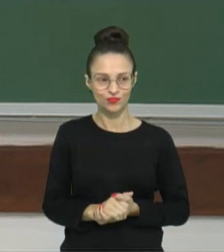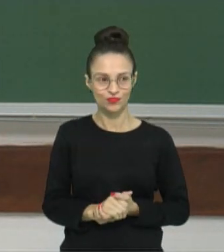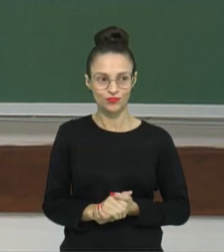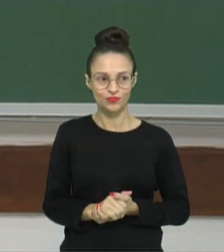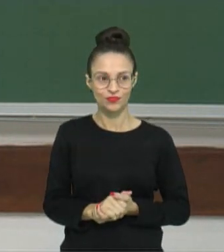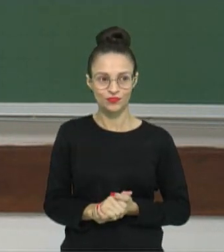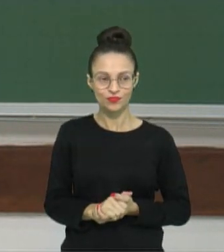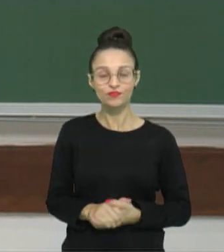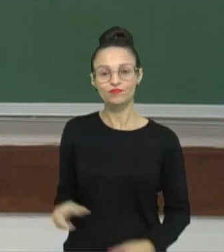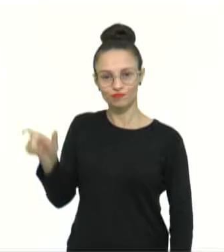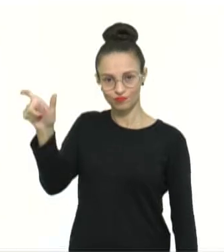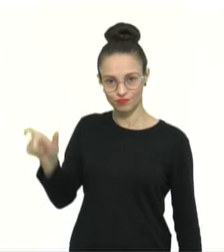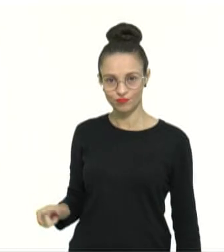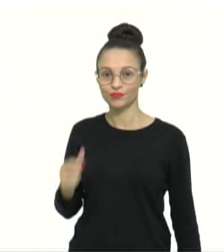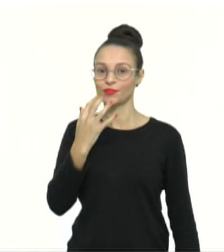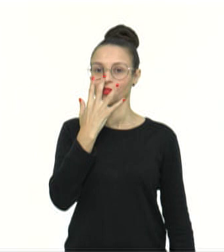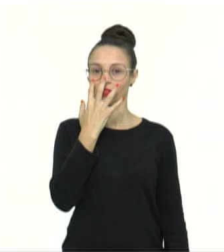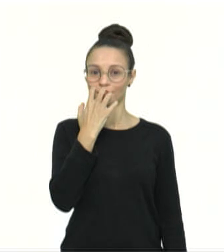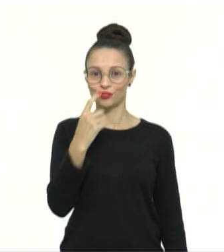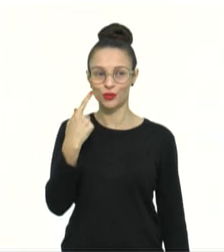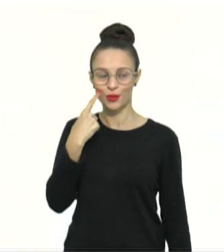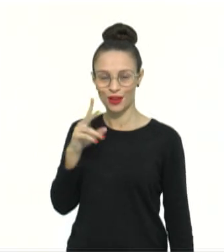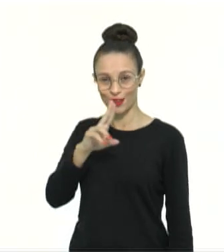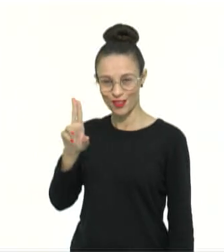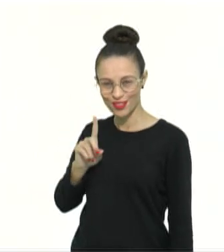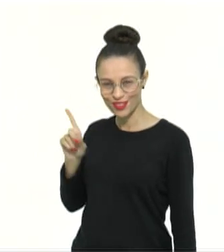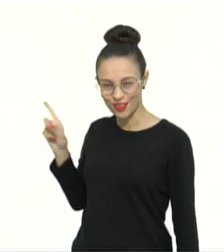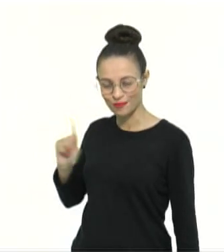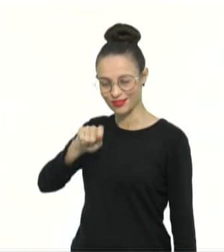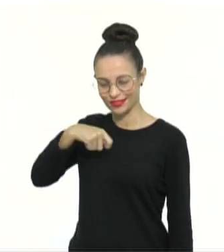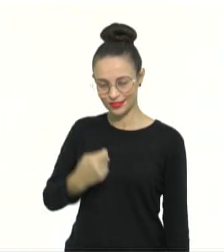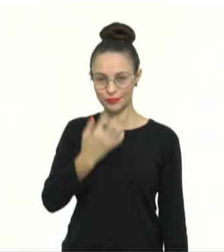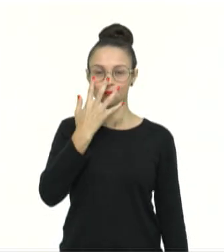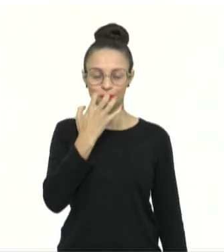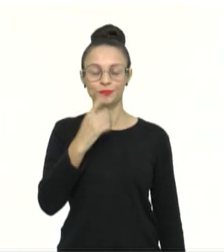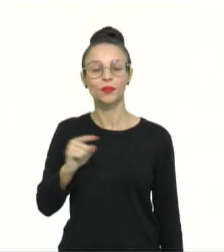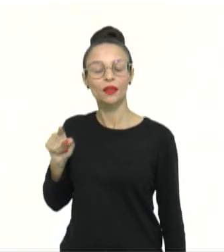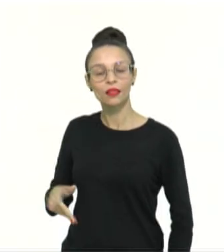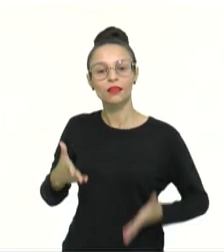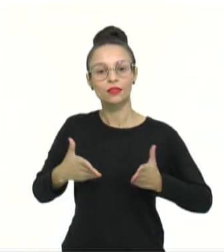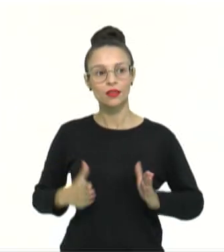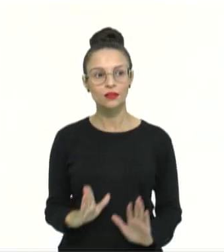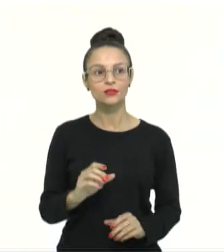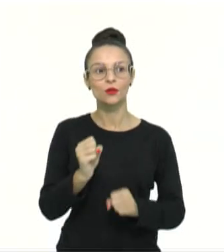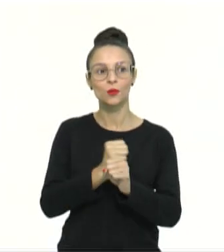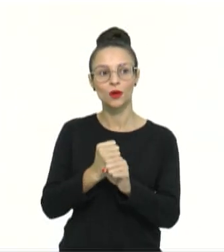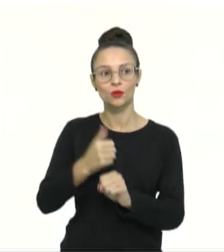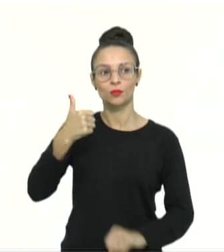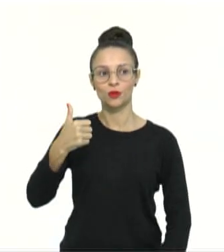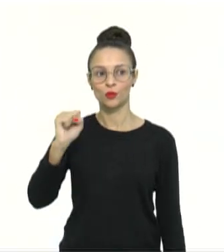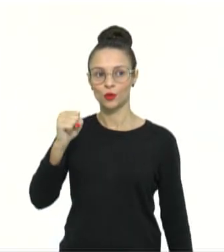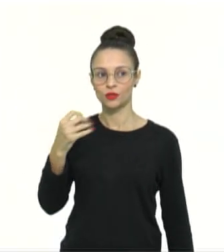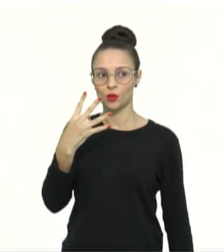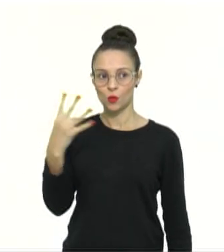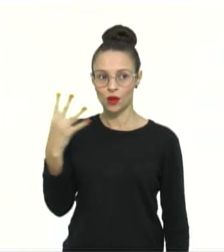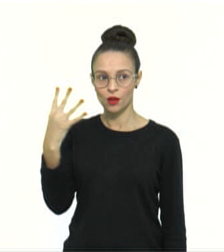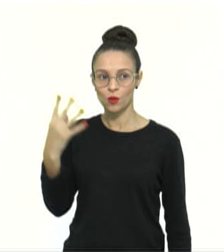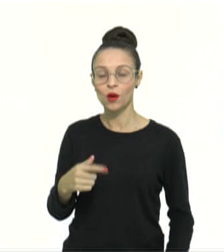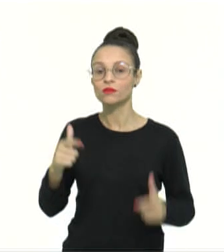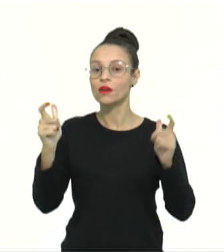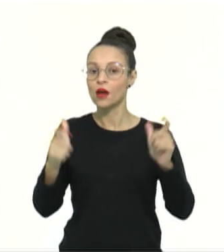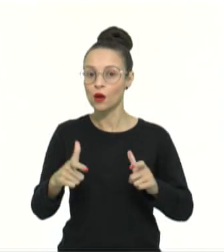Então, Friedrich Wilhelm Nietzsche é nascido em 1844 em Rücken,